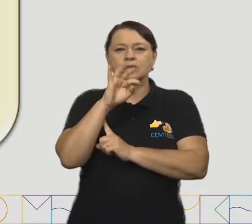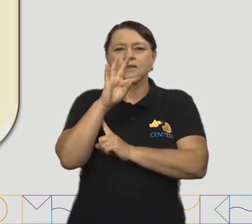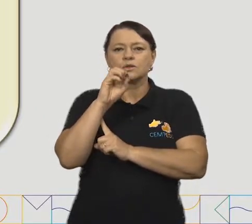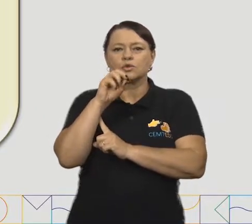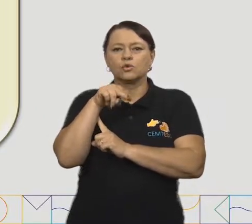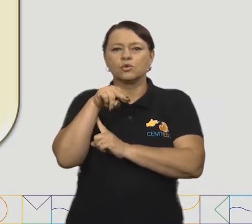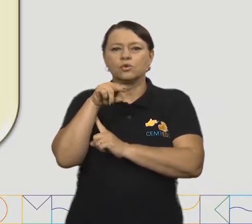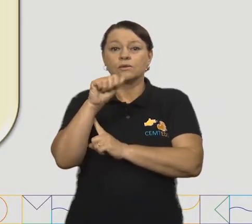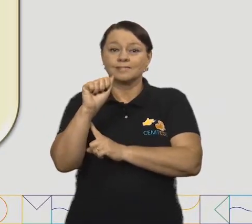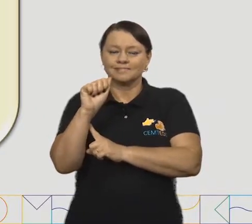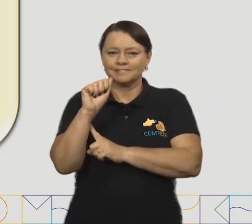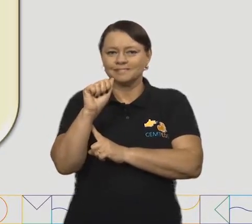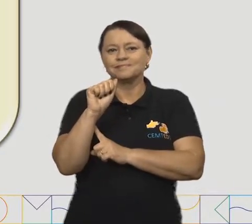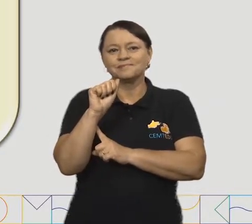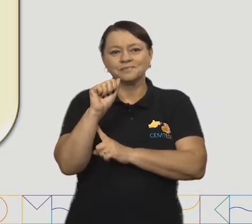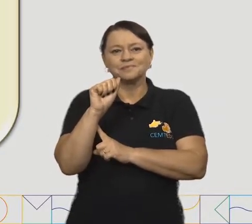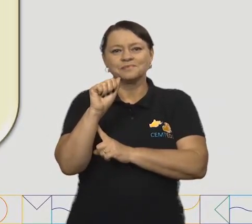palavras?